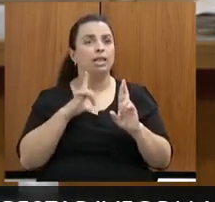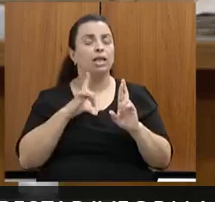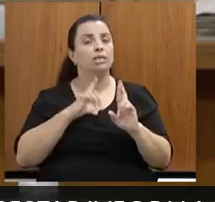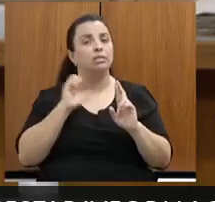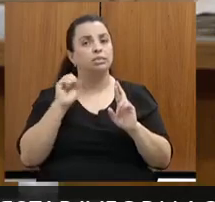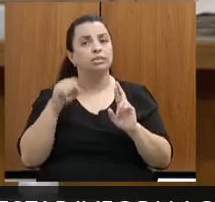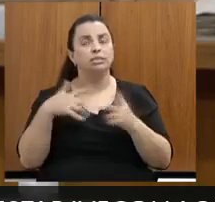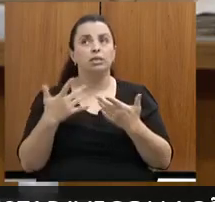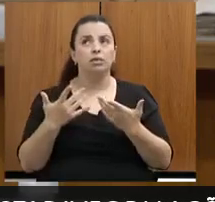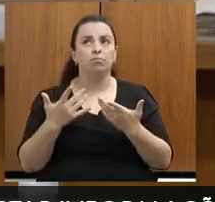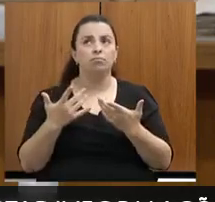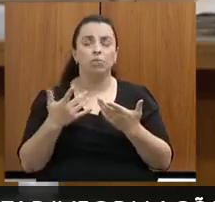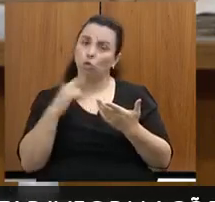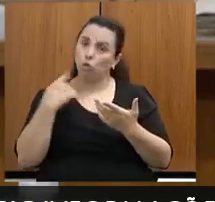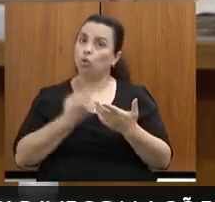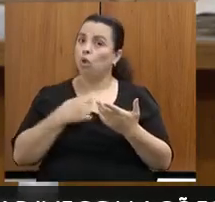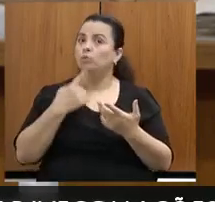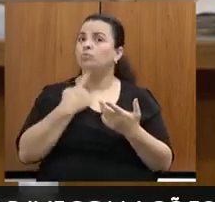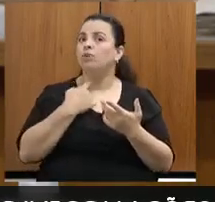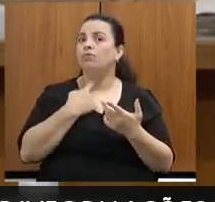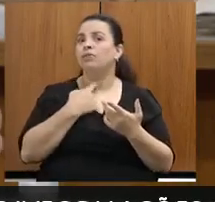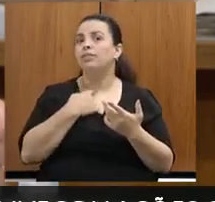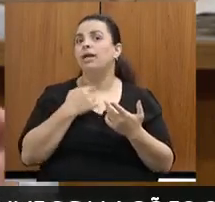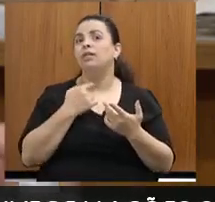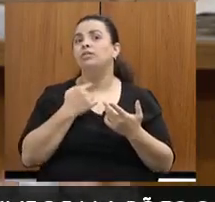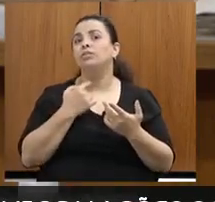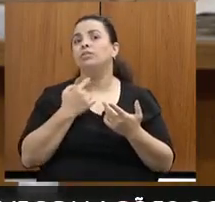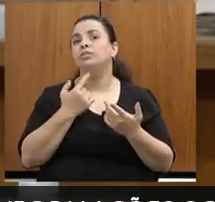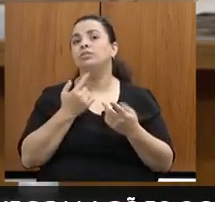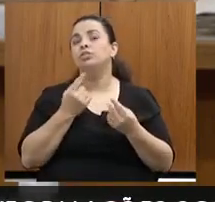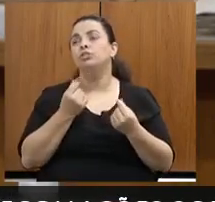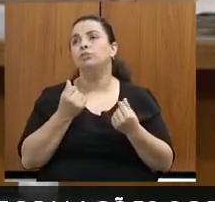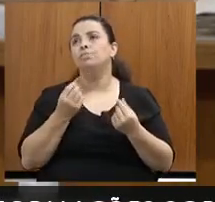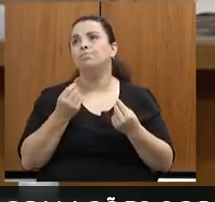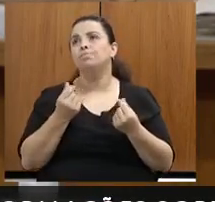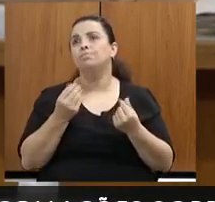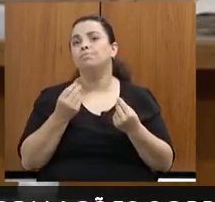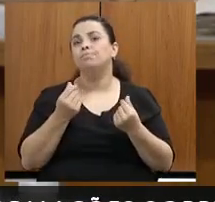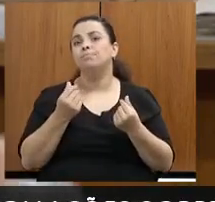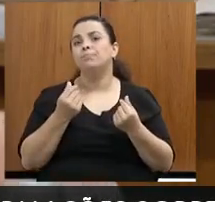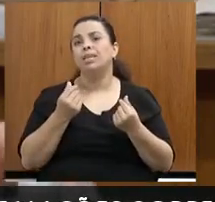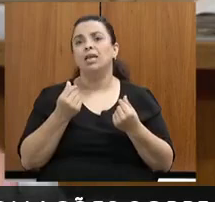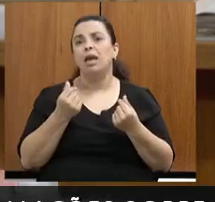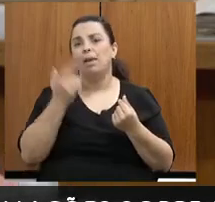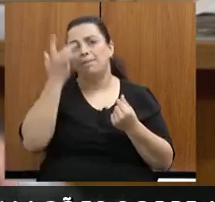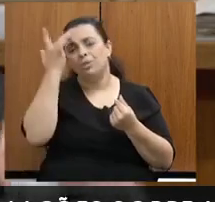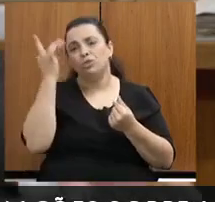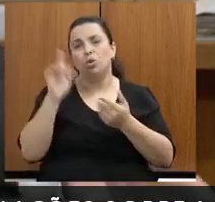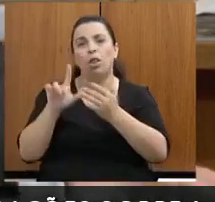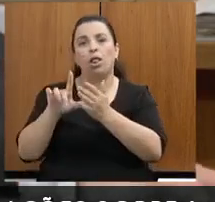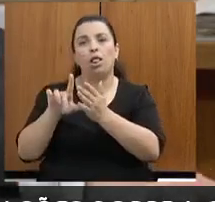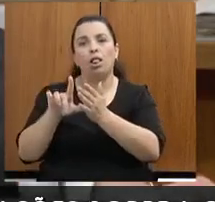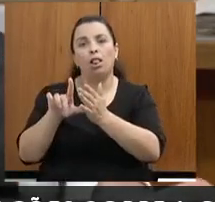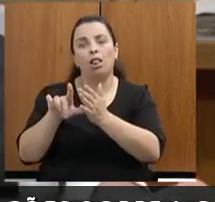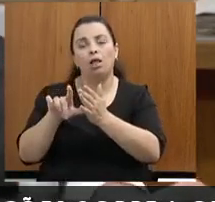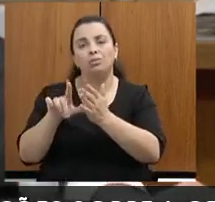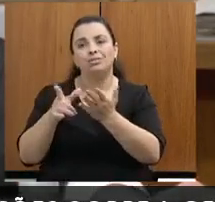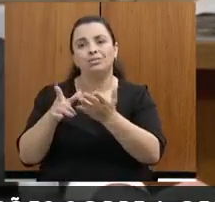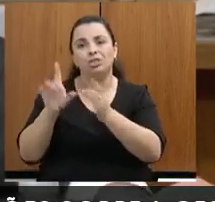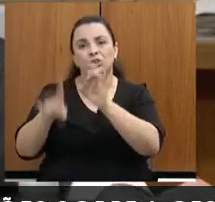a gente uma pretensão de Não termos né digamos é excedentes de as mães